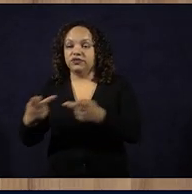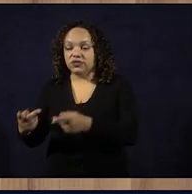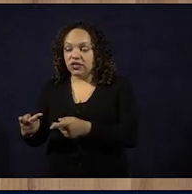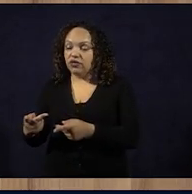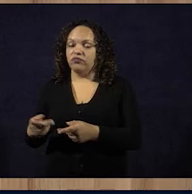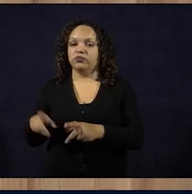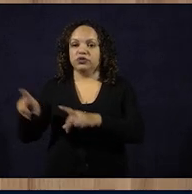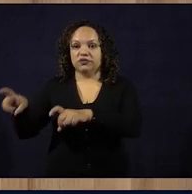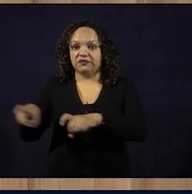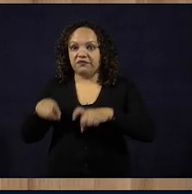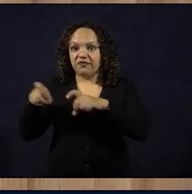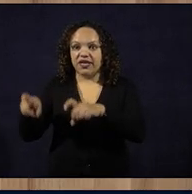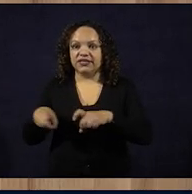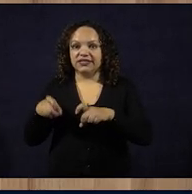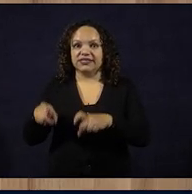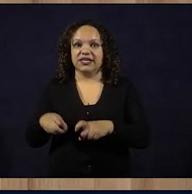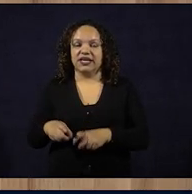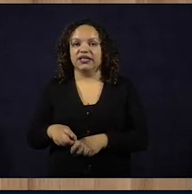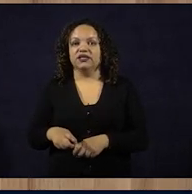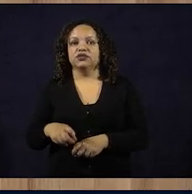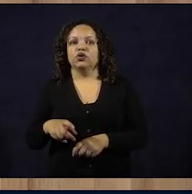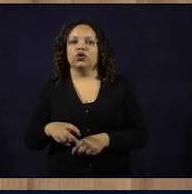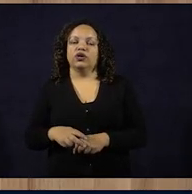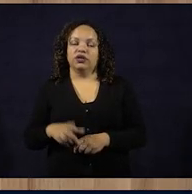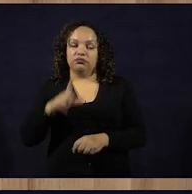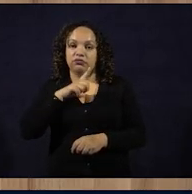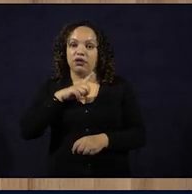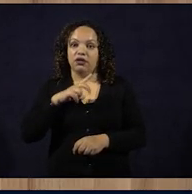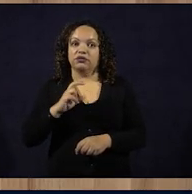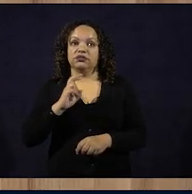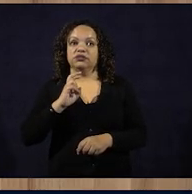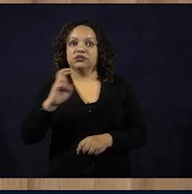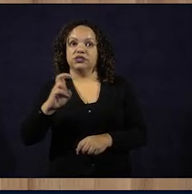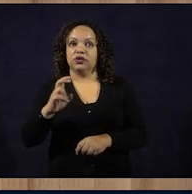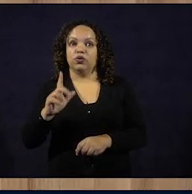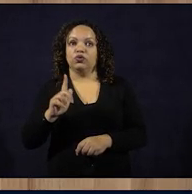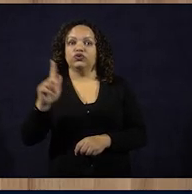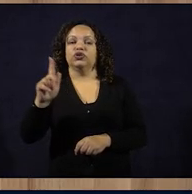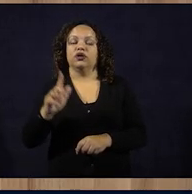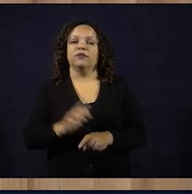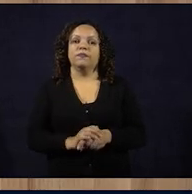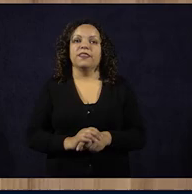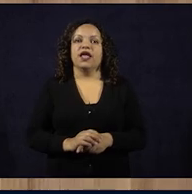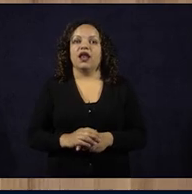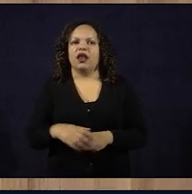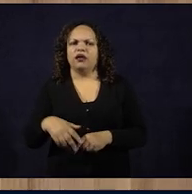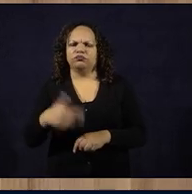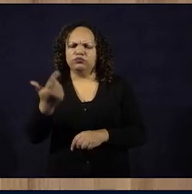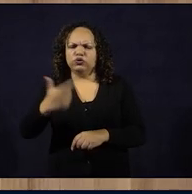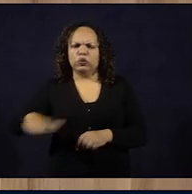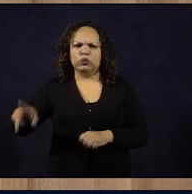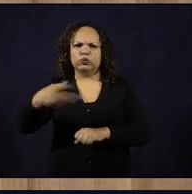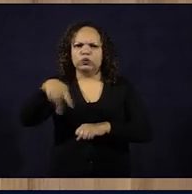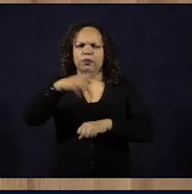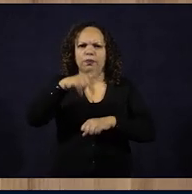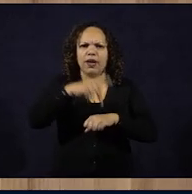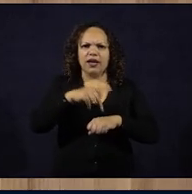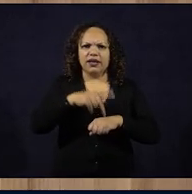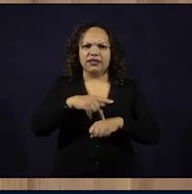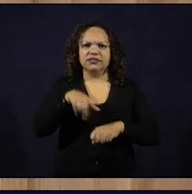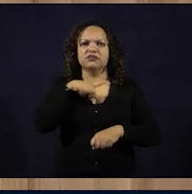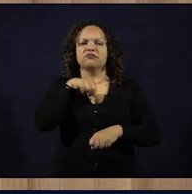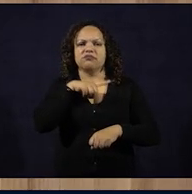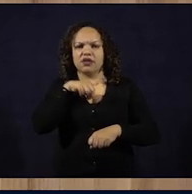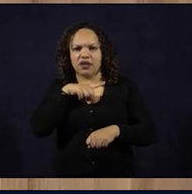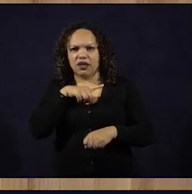5g ou a gente foi na Lufthansa por exemplo lá na Alemanha em Monique a Lufthansa ela tem uma rede privativa e Quem opera é um